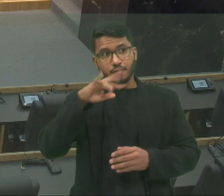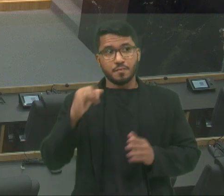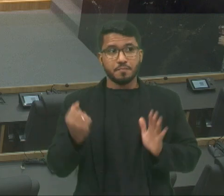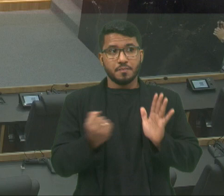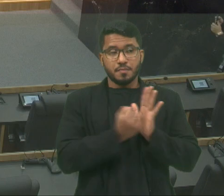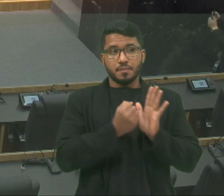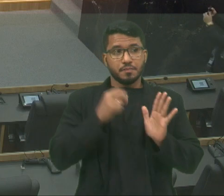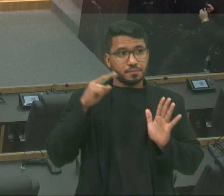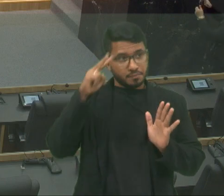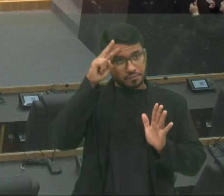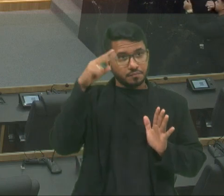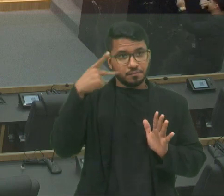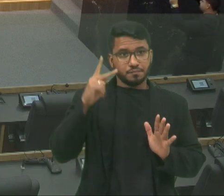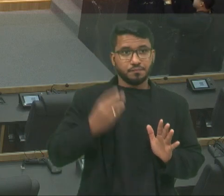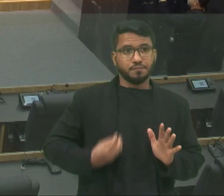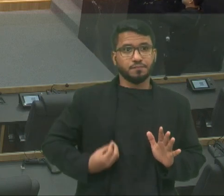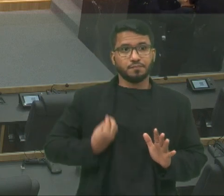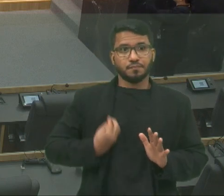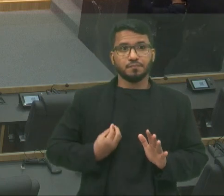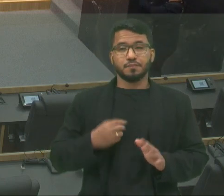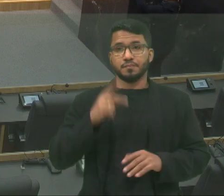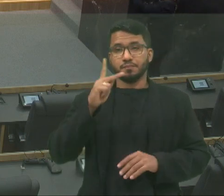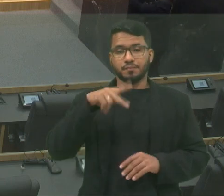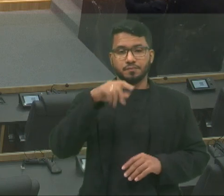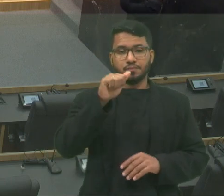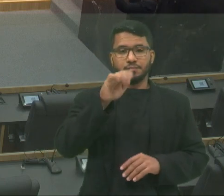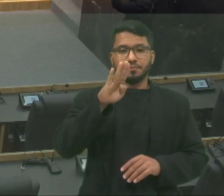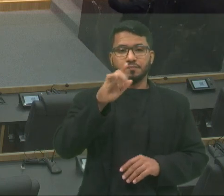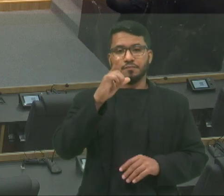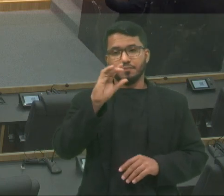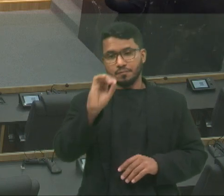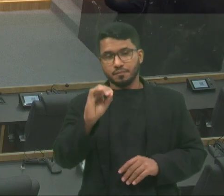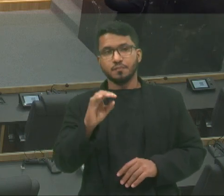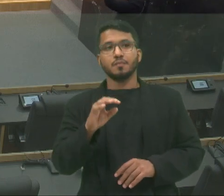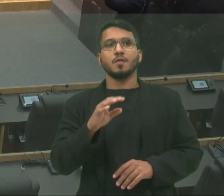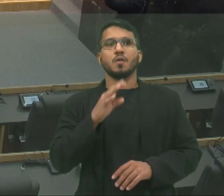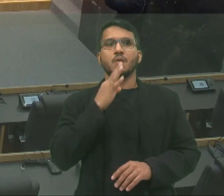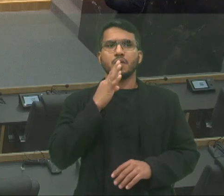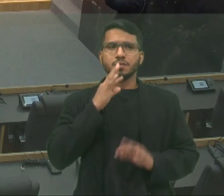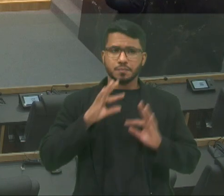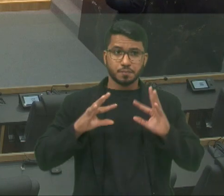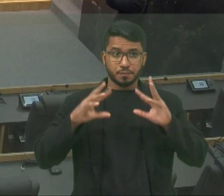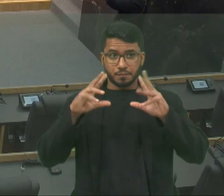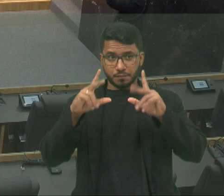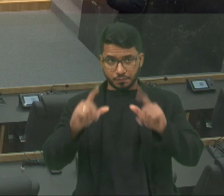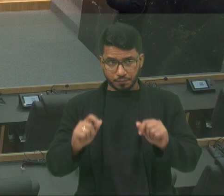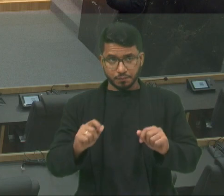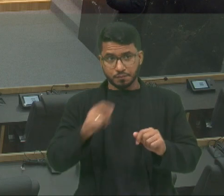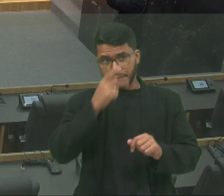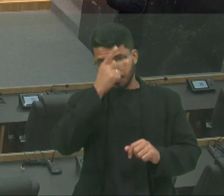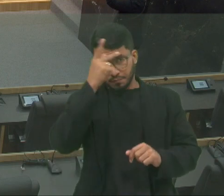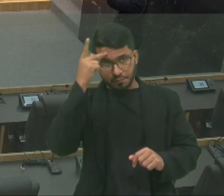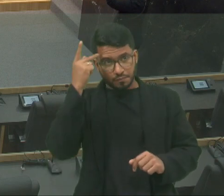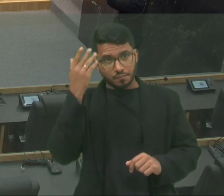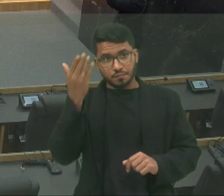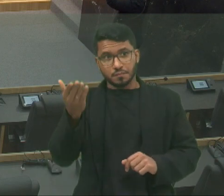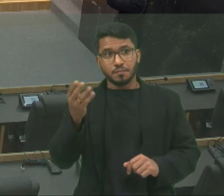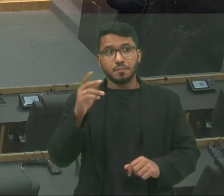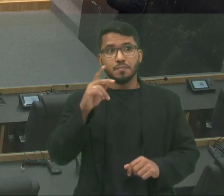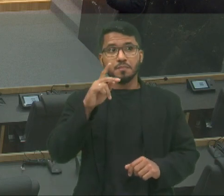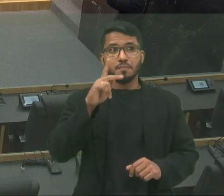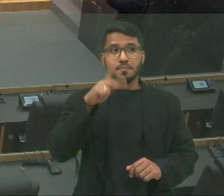sua história. Pablo Nunes, conhecido por todos e por todas como Pablo